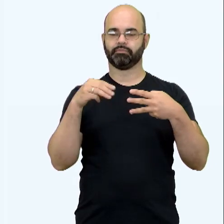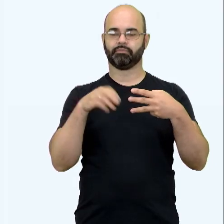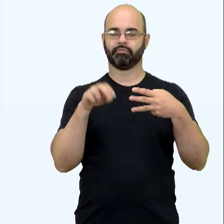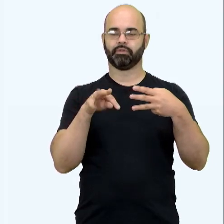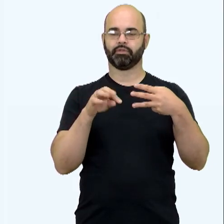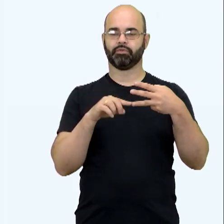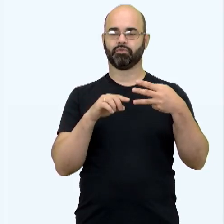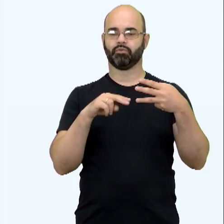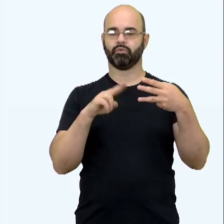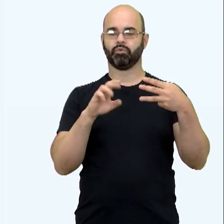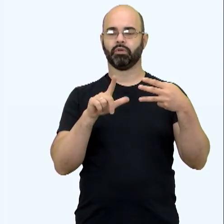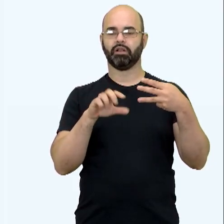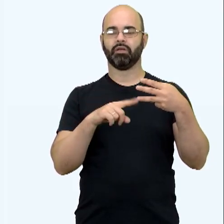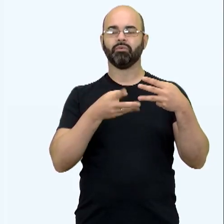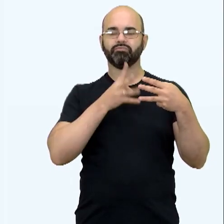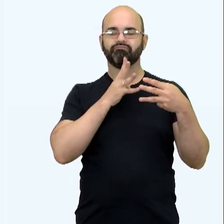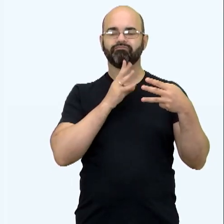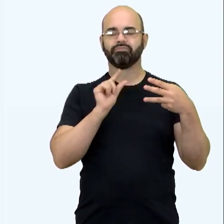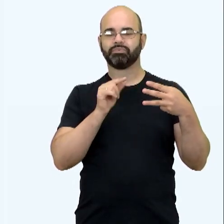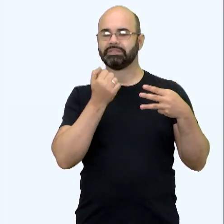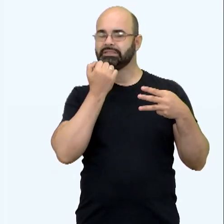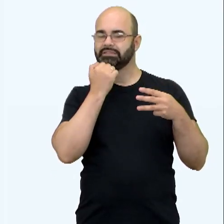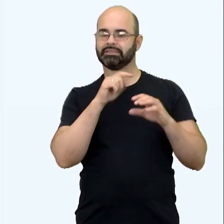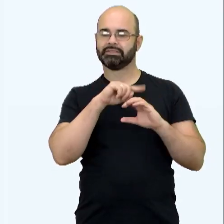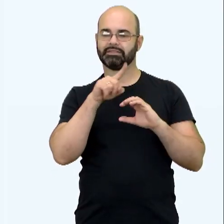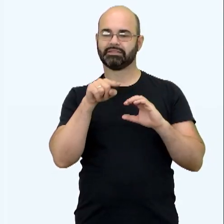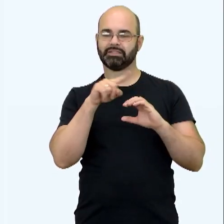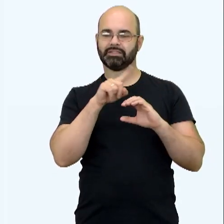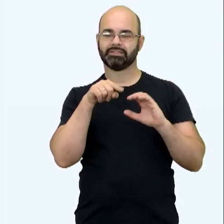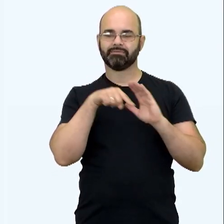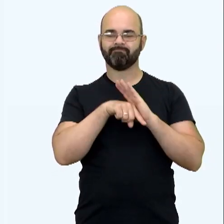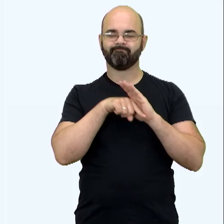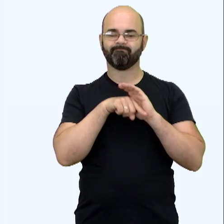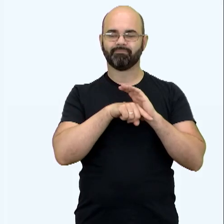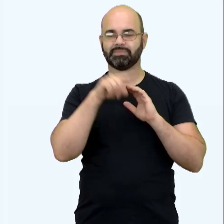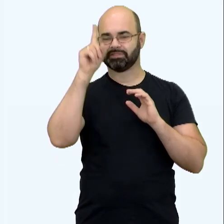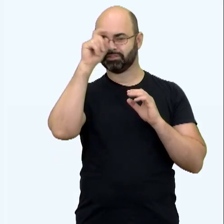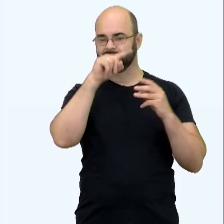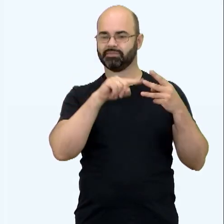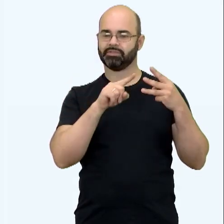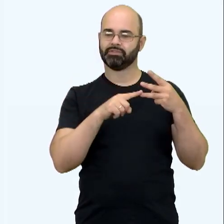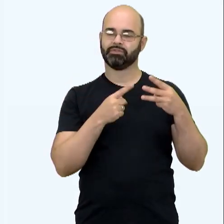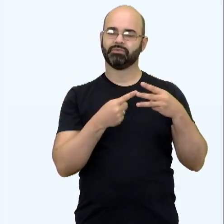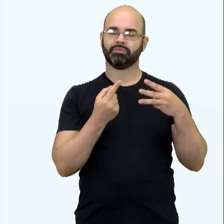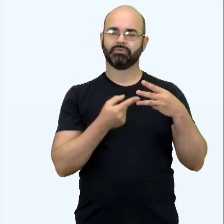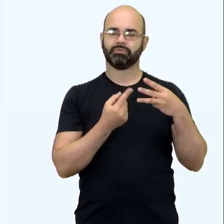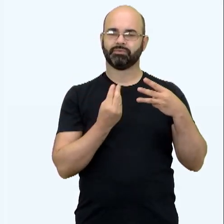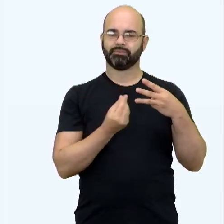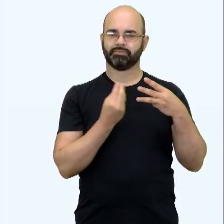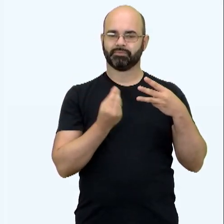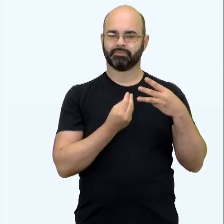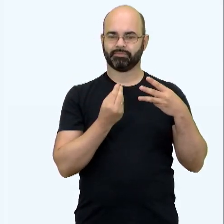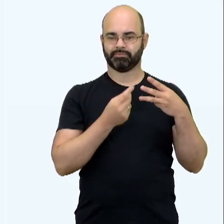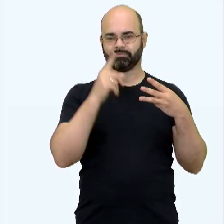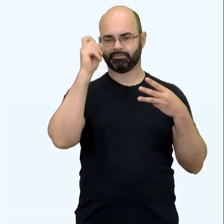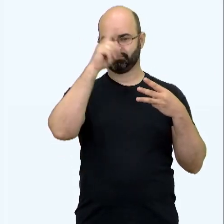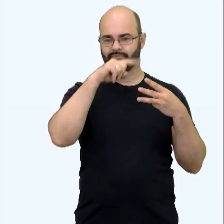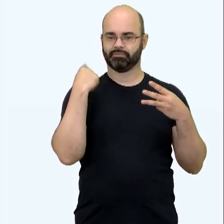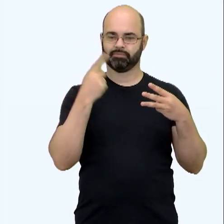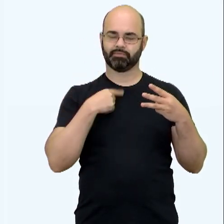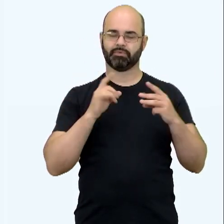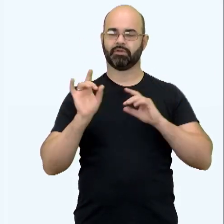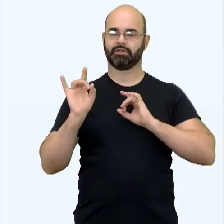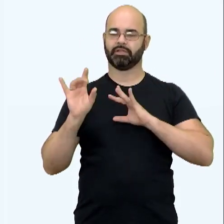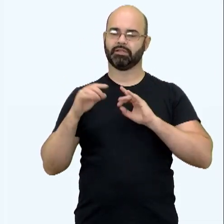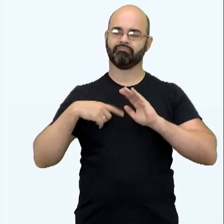pela ciência, uma vez que as suas características naturais, além das limitações técnicas